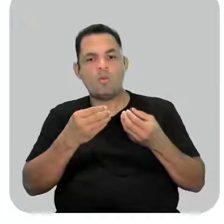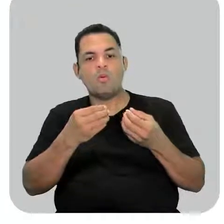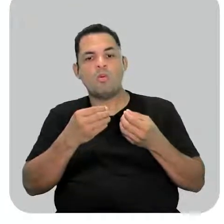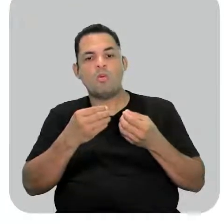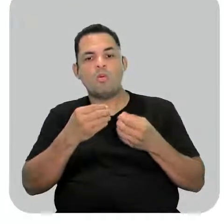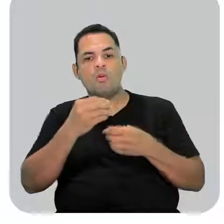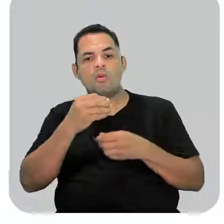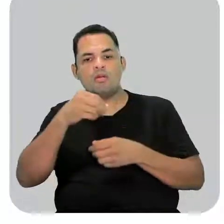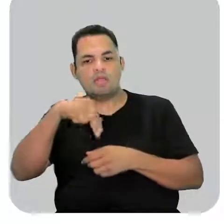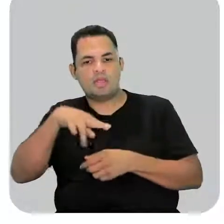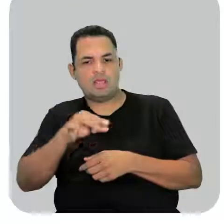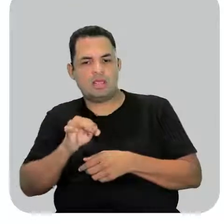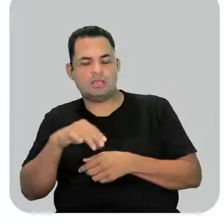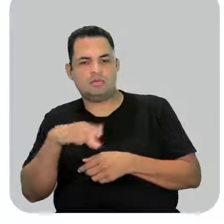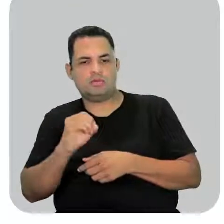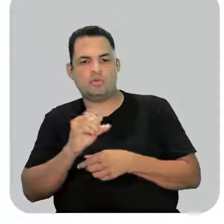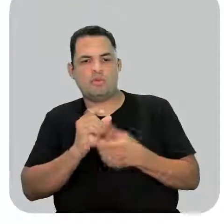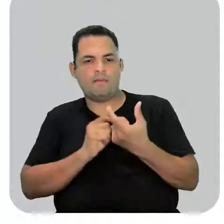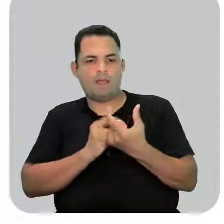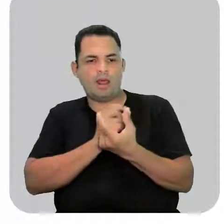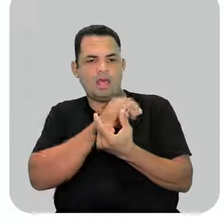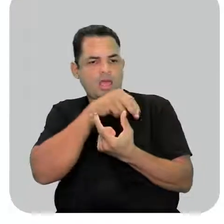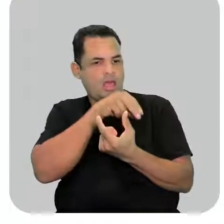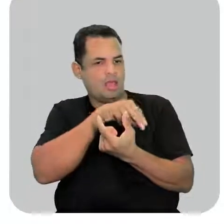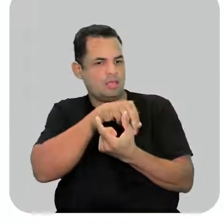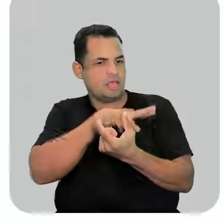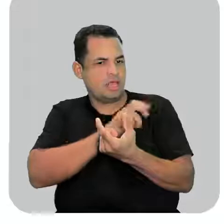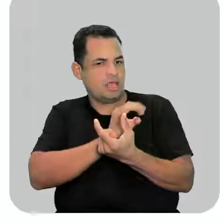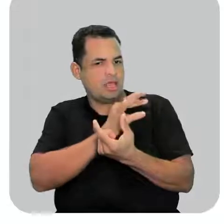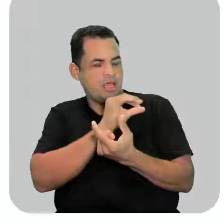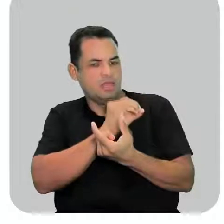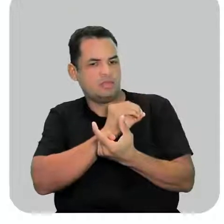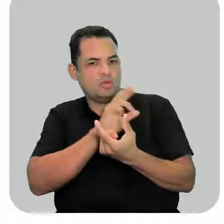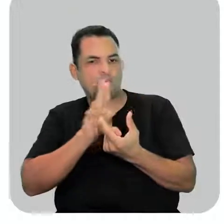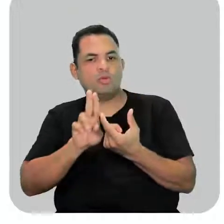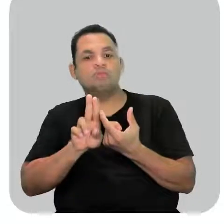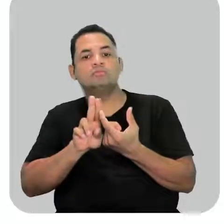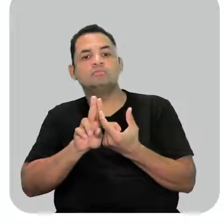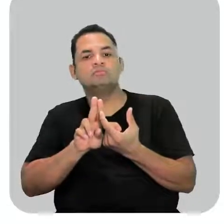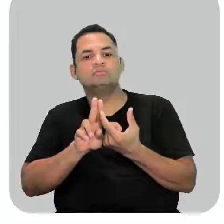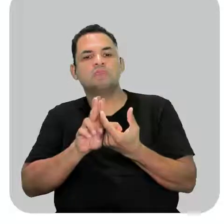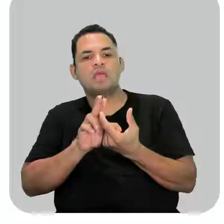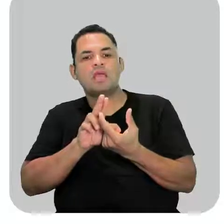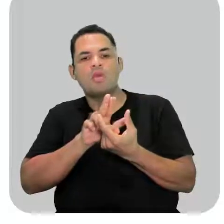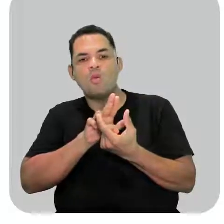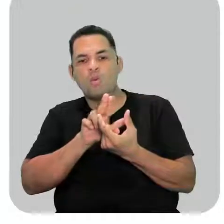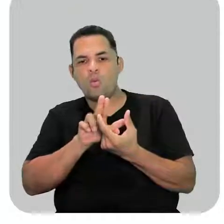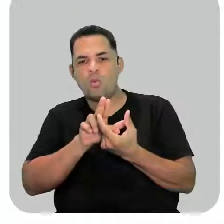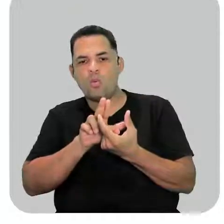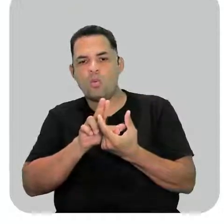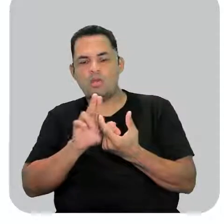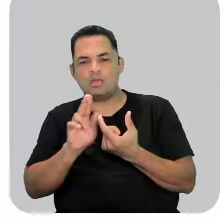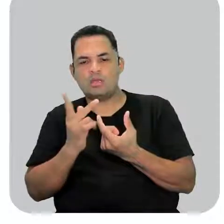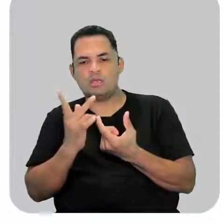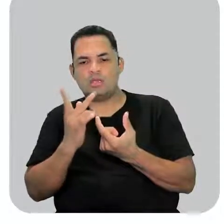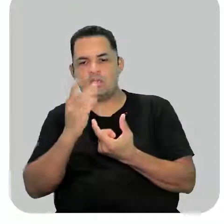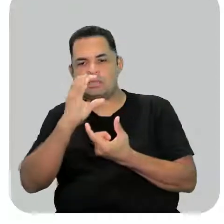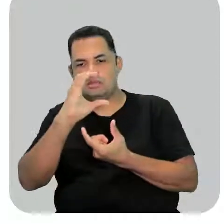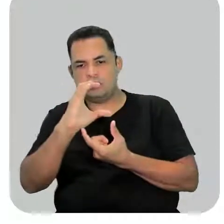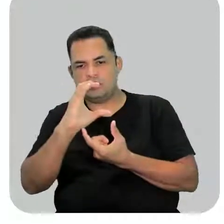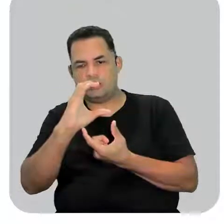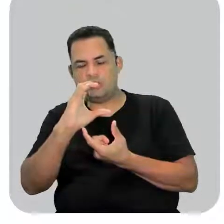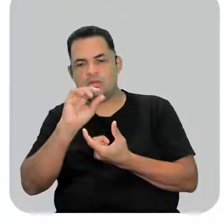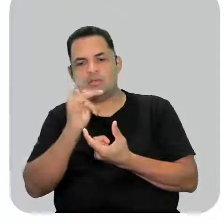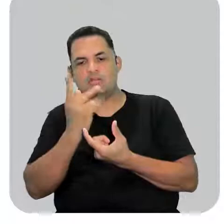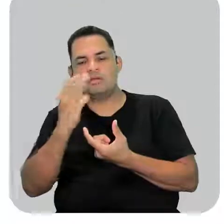estrutura, eu vou colocar o nome nitro e depois o nome do meu hidrocarboneto normalmente, do meu hidrocarboneto,